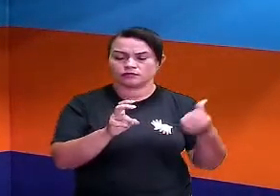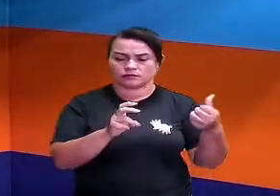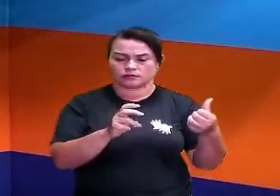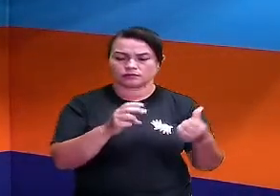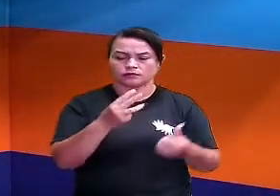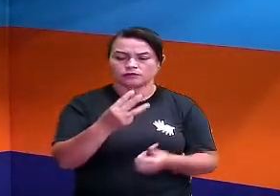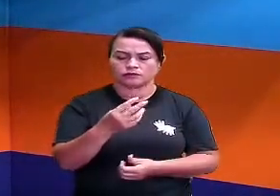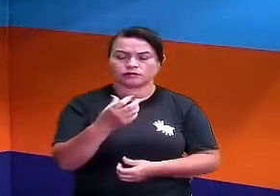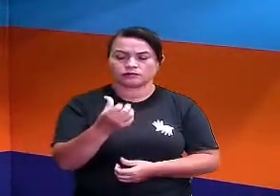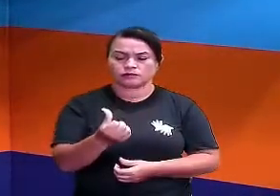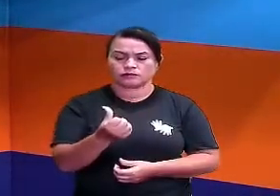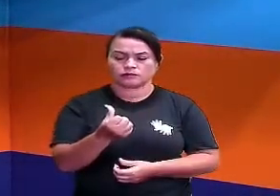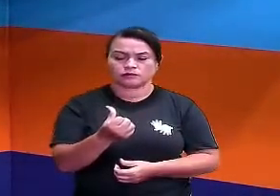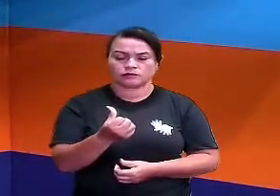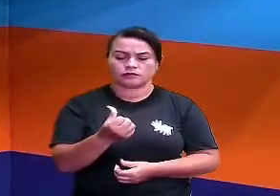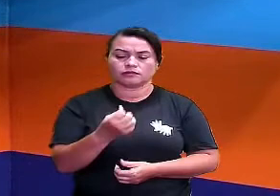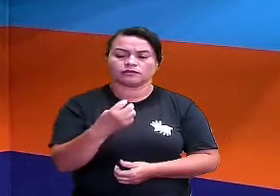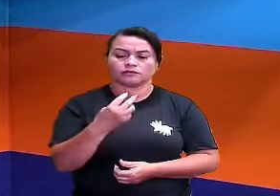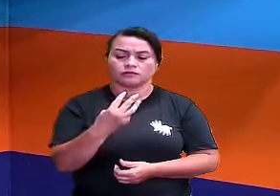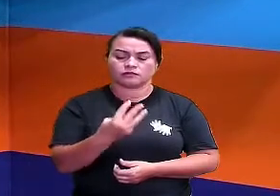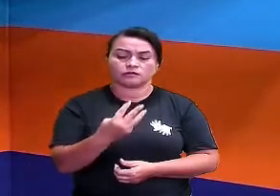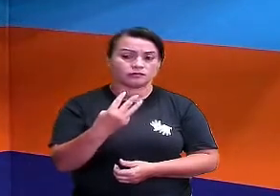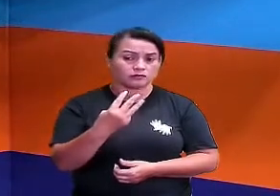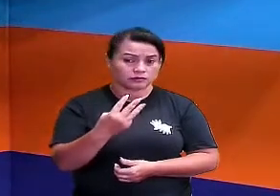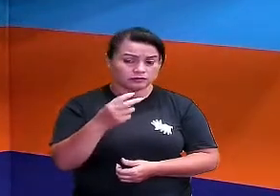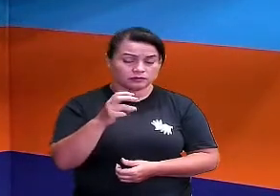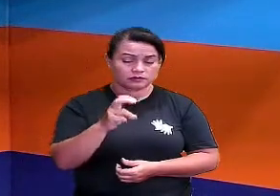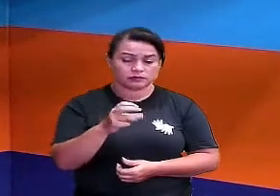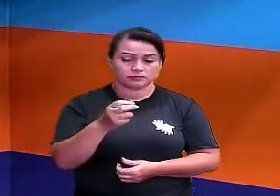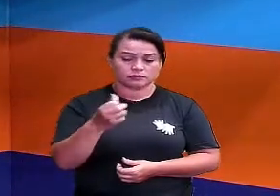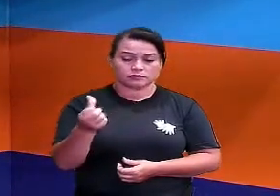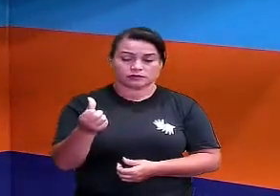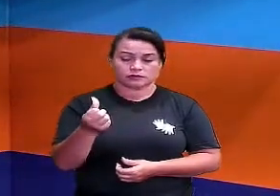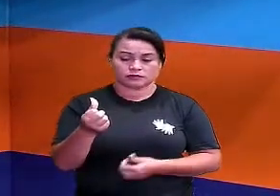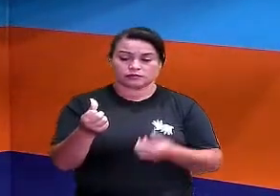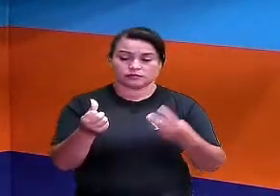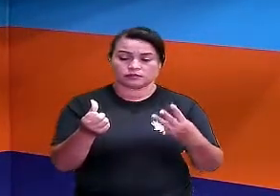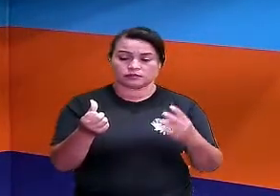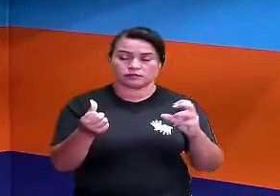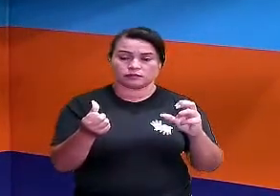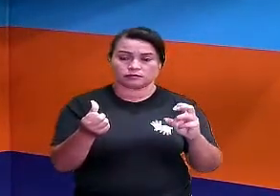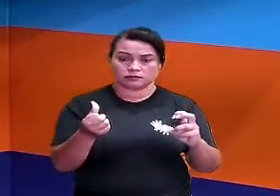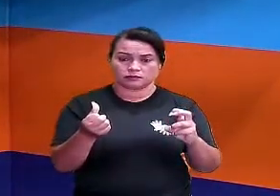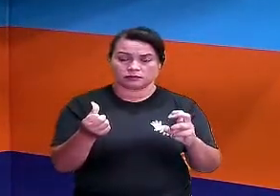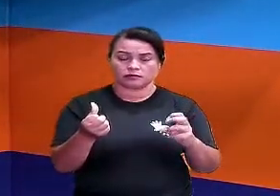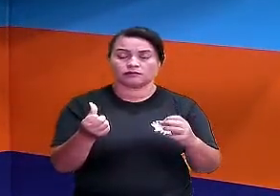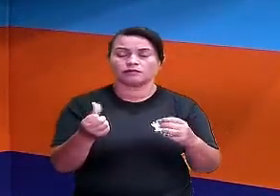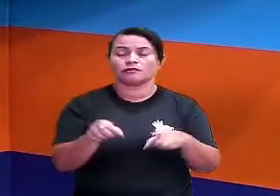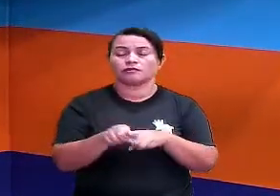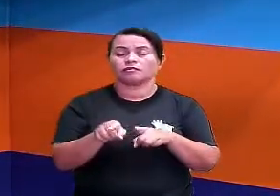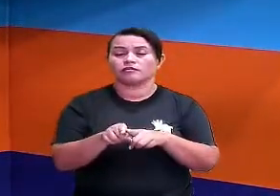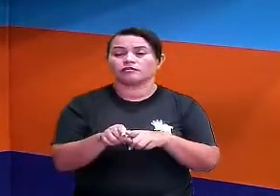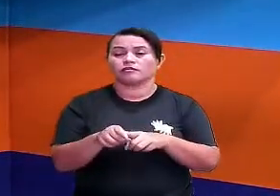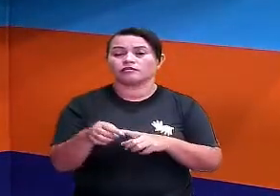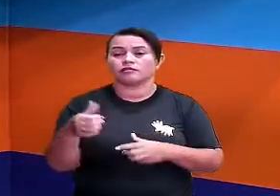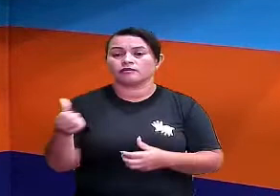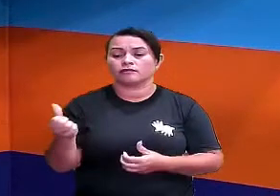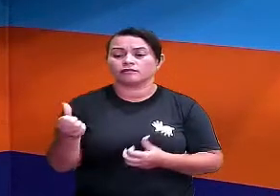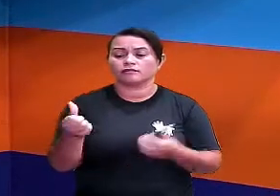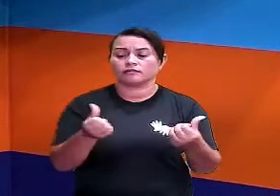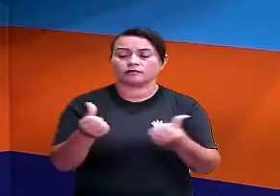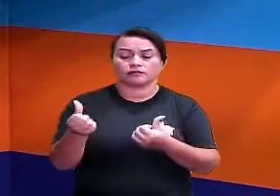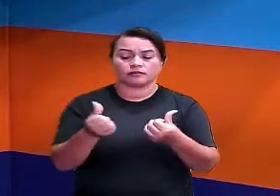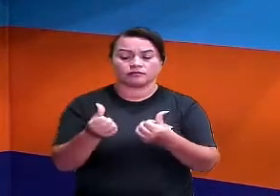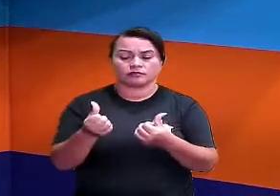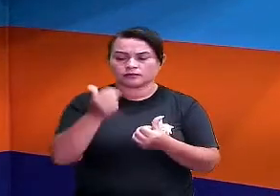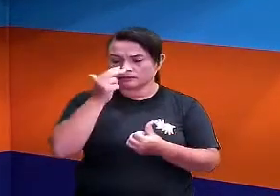vezes e o 36 6 vezes. Vejam que o 35 e o 36 têm a mesma quantidade de repetição. Nesse